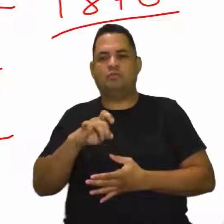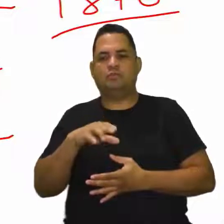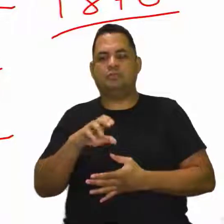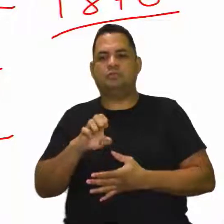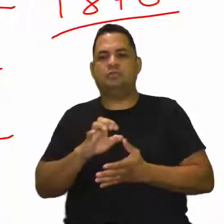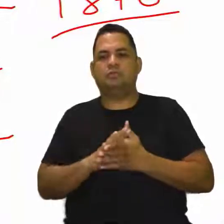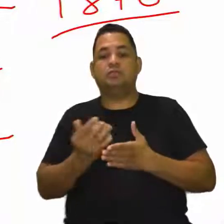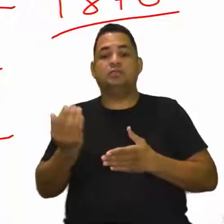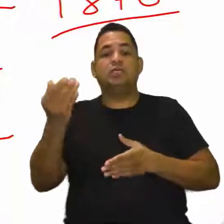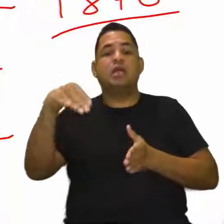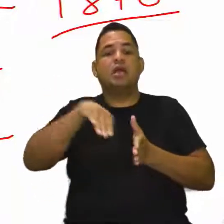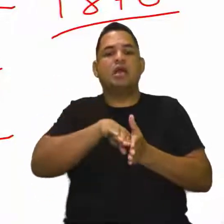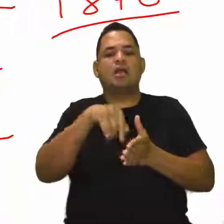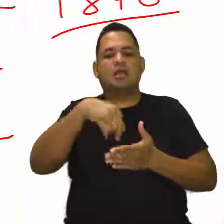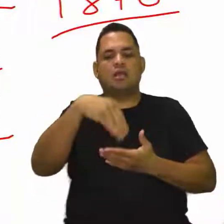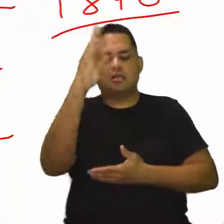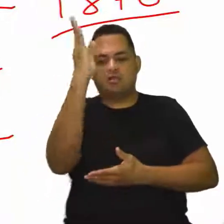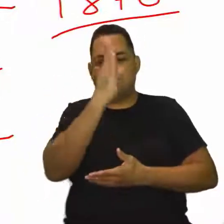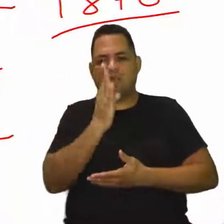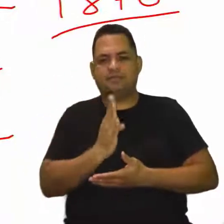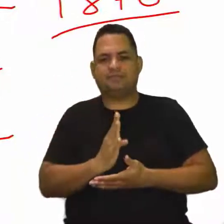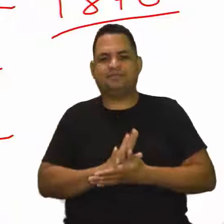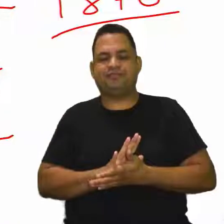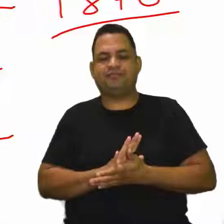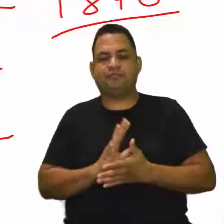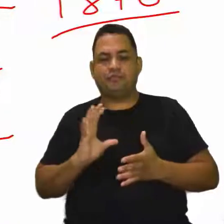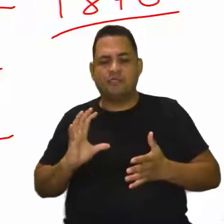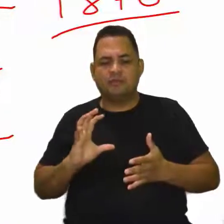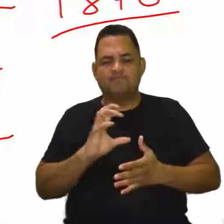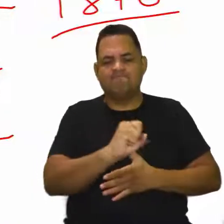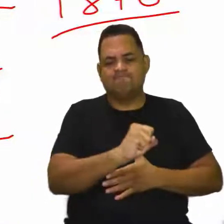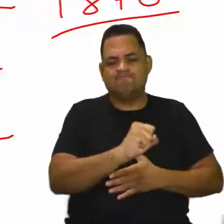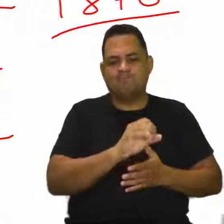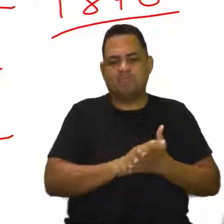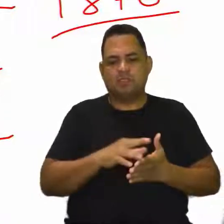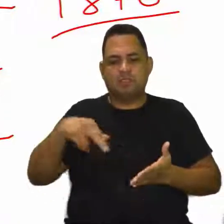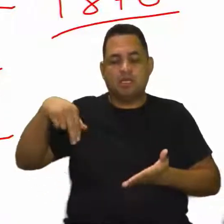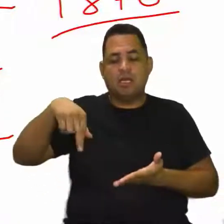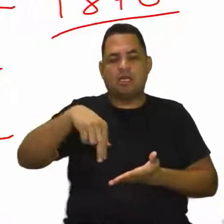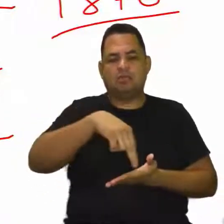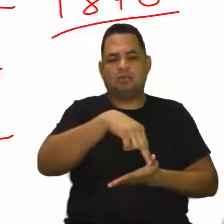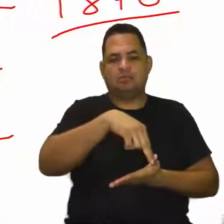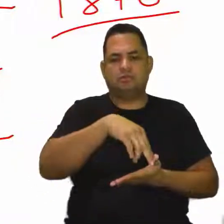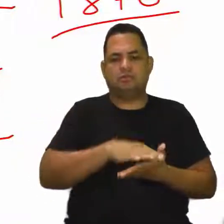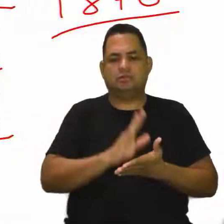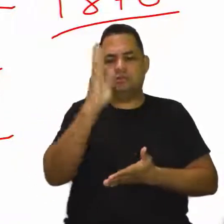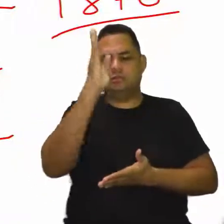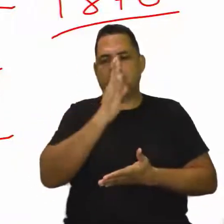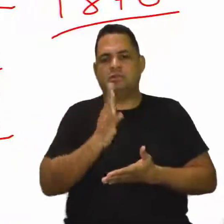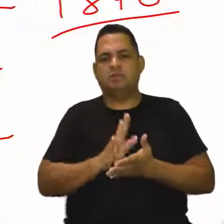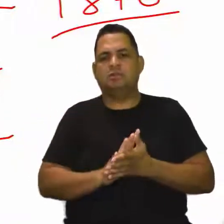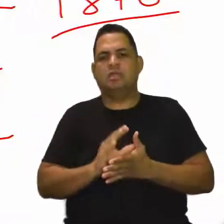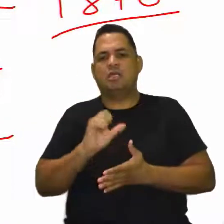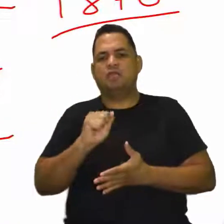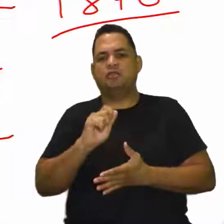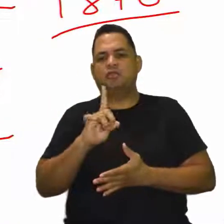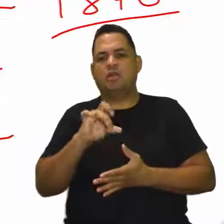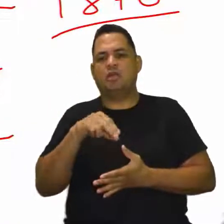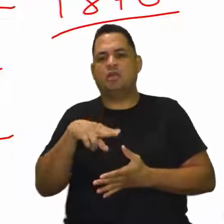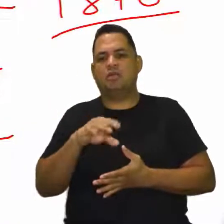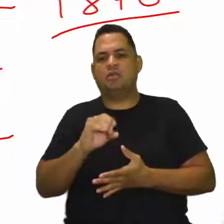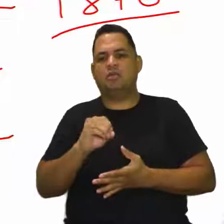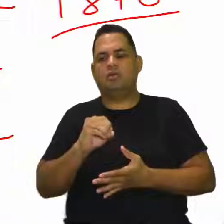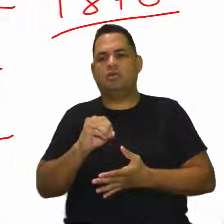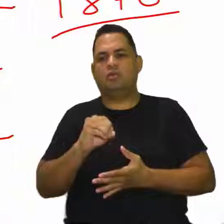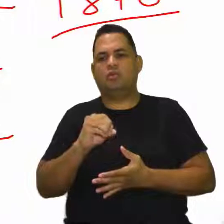veio até o Brasil, ele não invade, mas ele anda por território. Porque Solano Lopes, ele dizia que